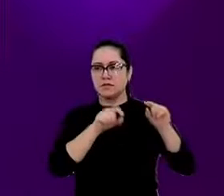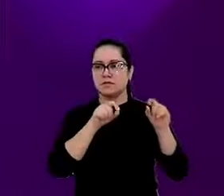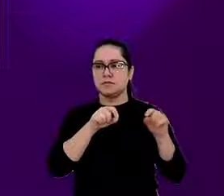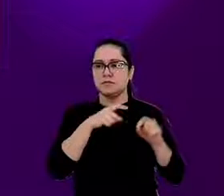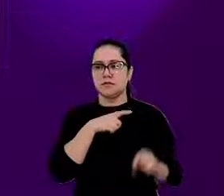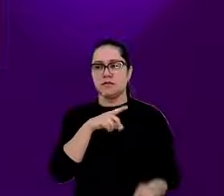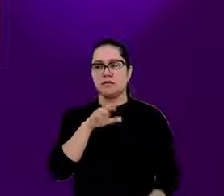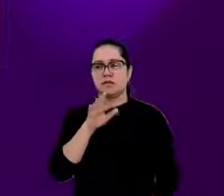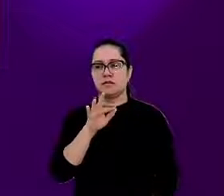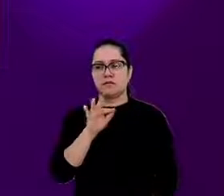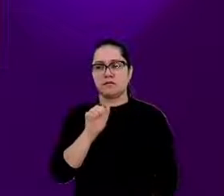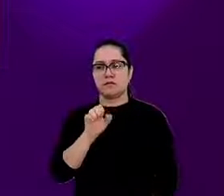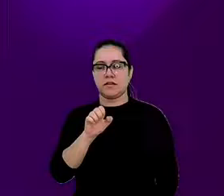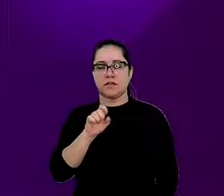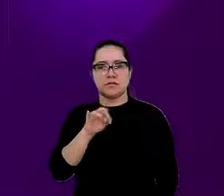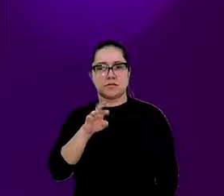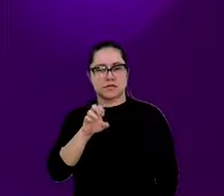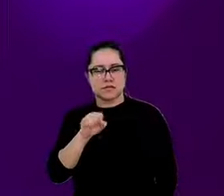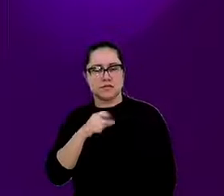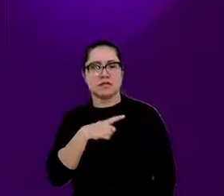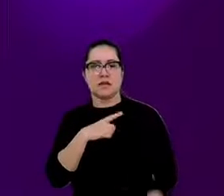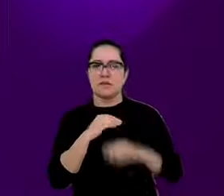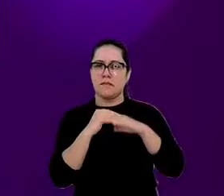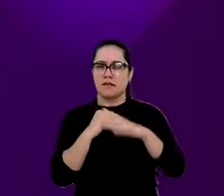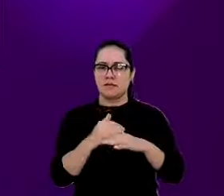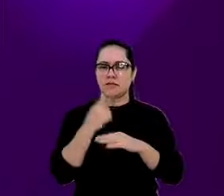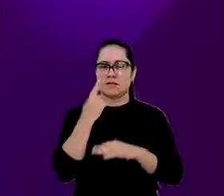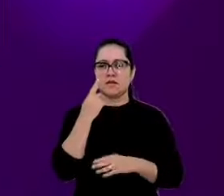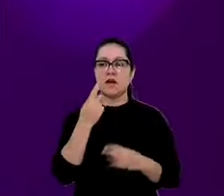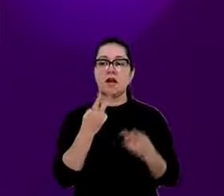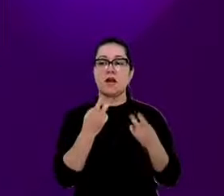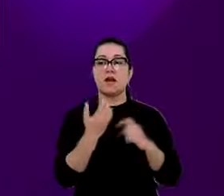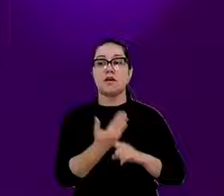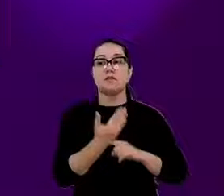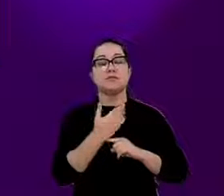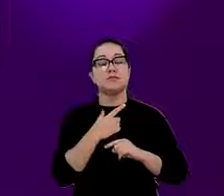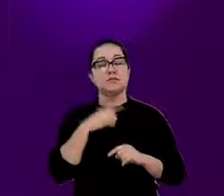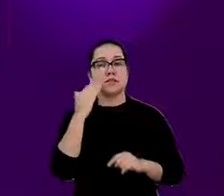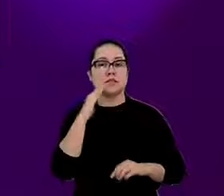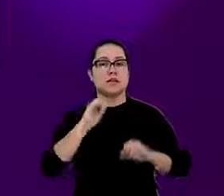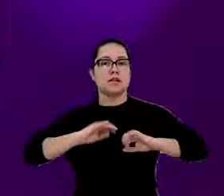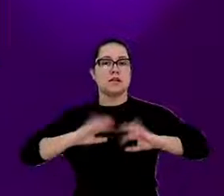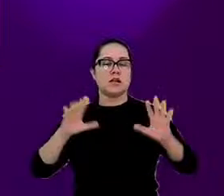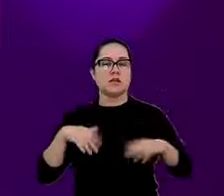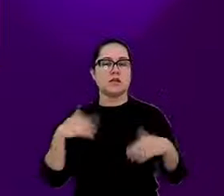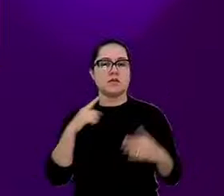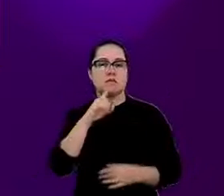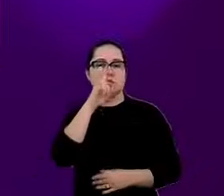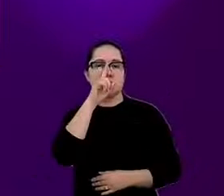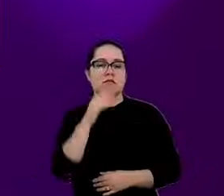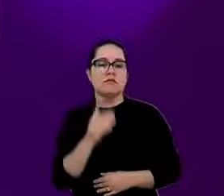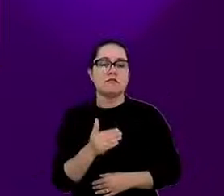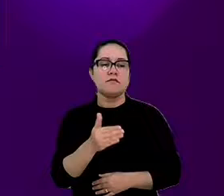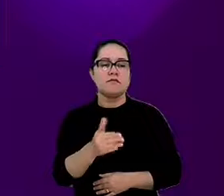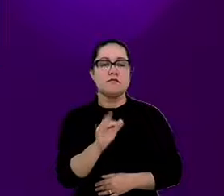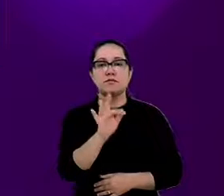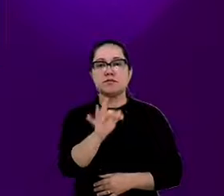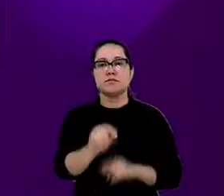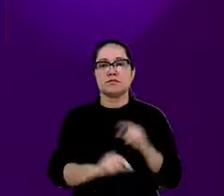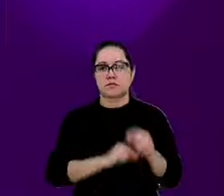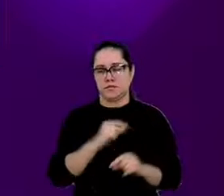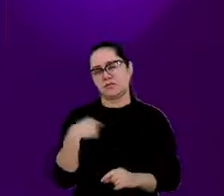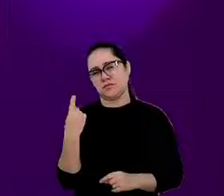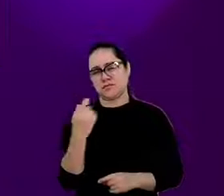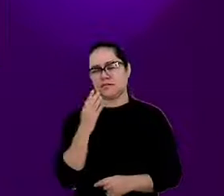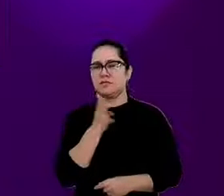features, diferentes padrões, variáveis aqui que ajudam a gente a entender o risco que o paciente tem de ter evento no futuro. A gente já está acostumado